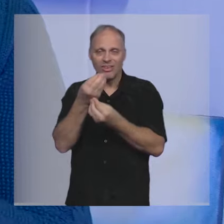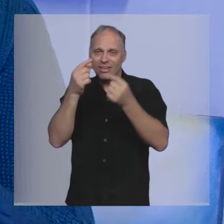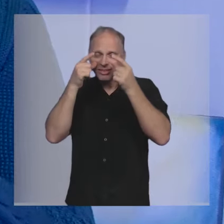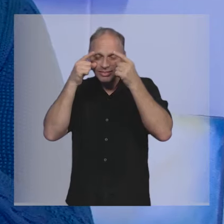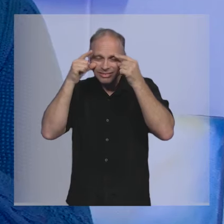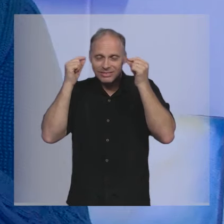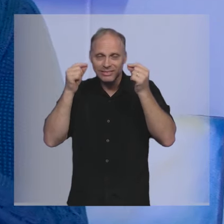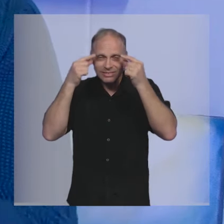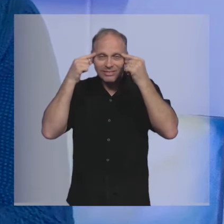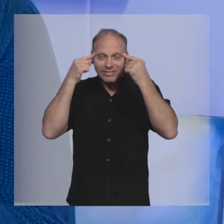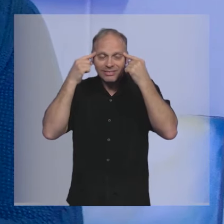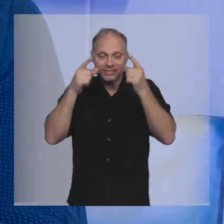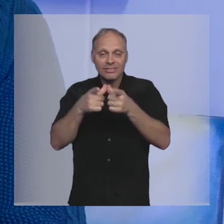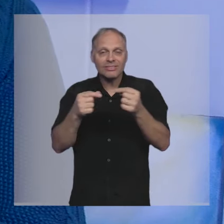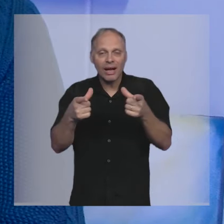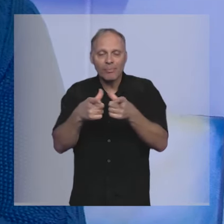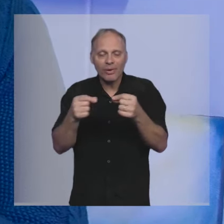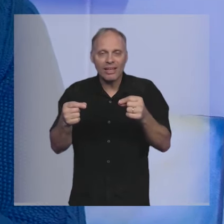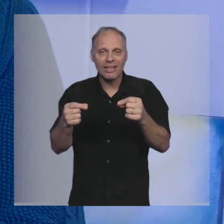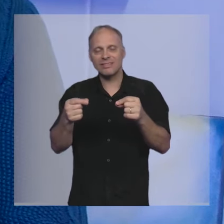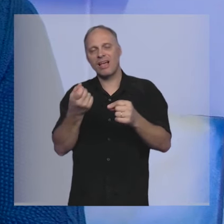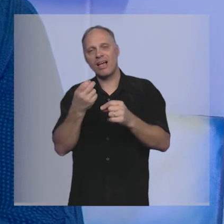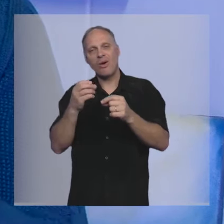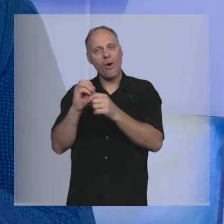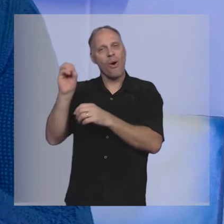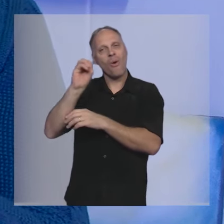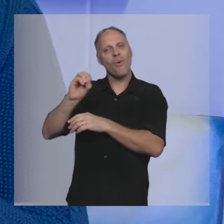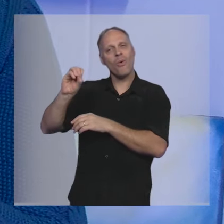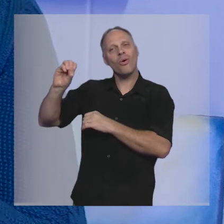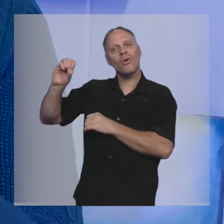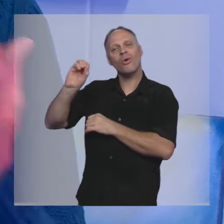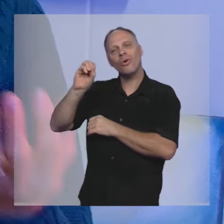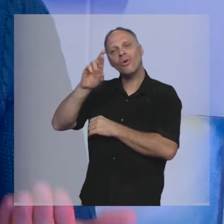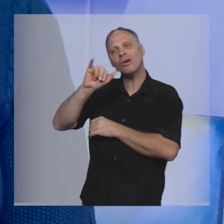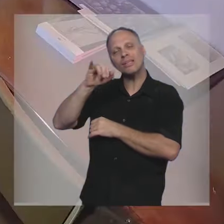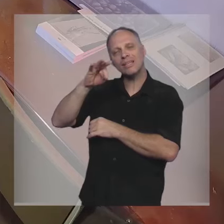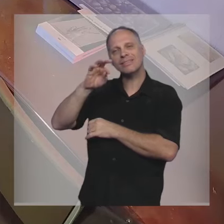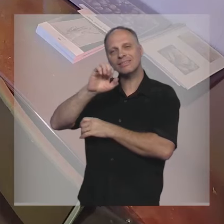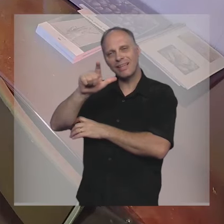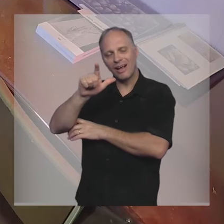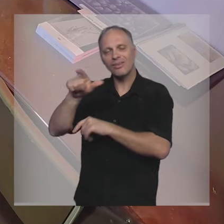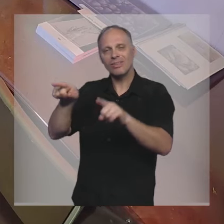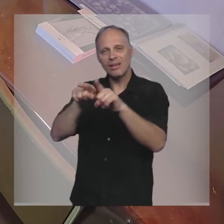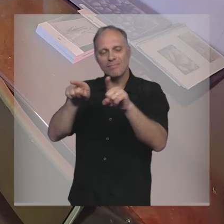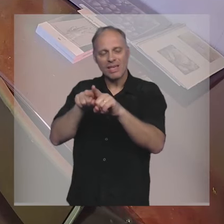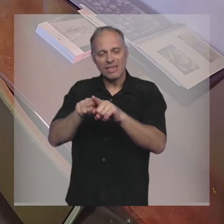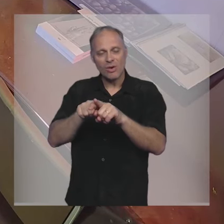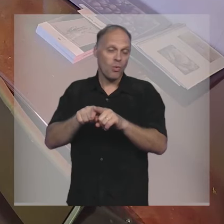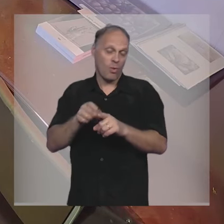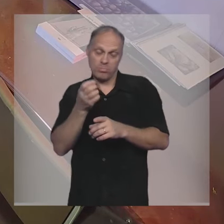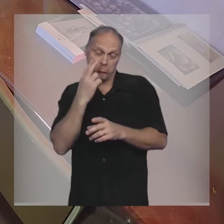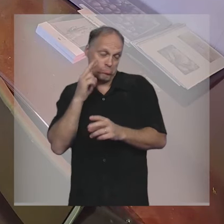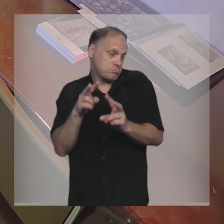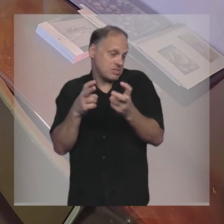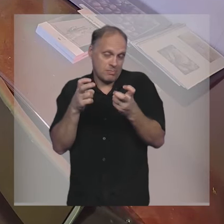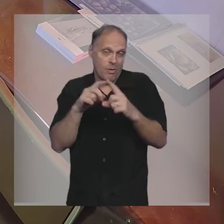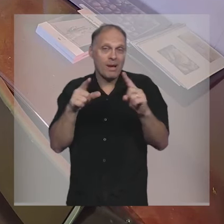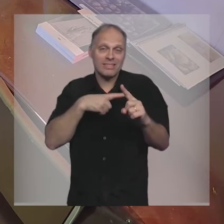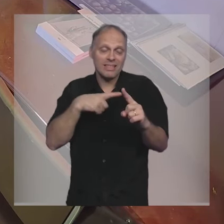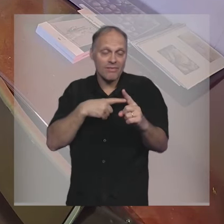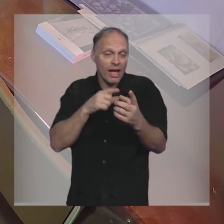japonesa, a arte oriental, de uma certa forma. O Ocidente se deu conta